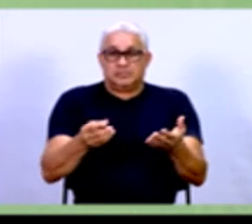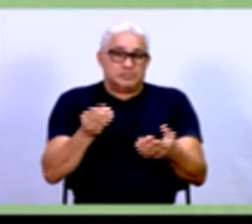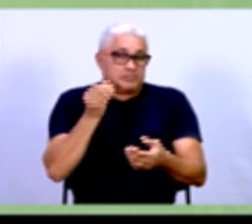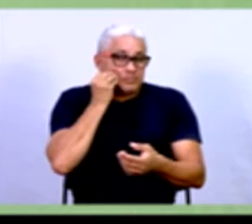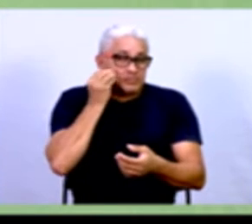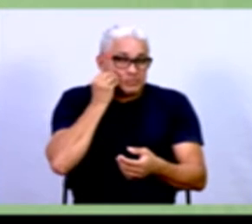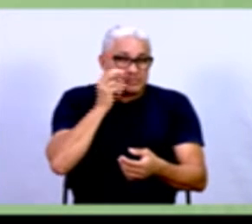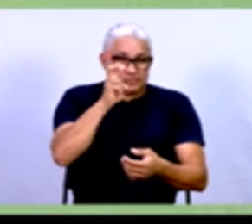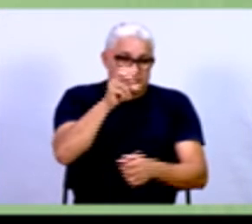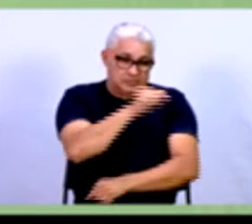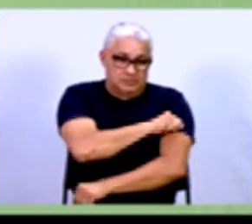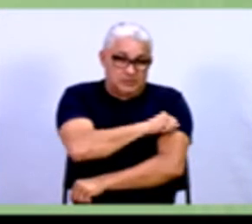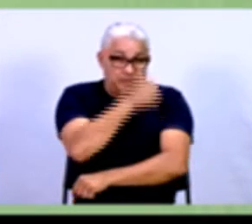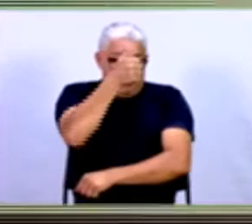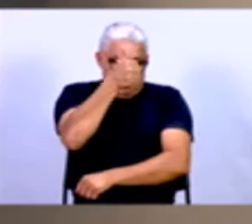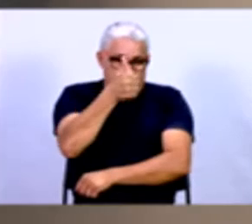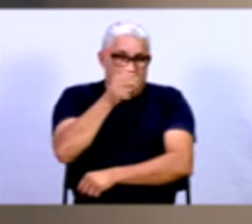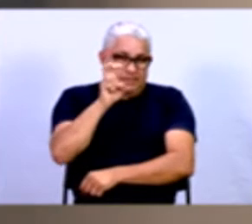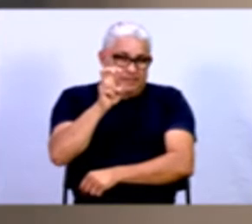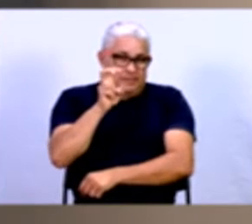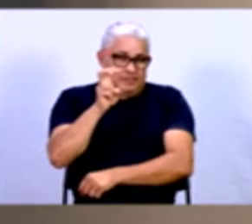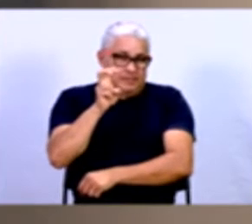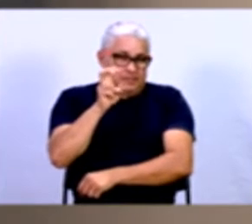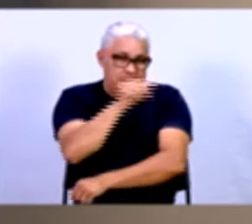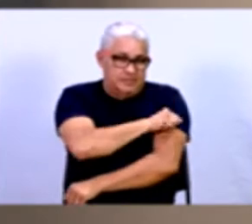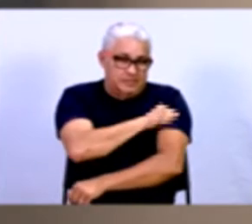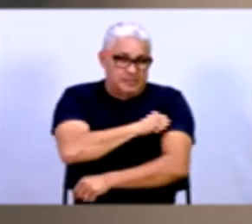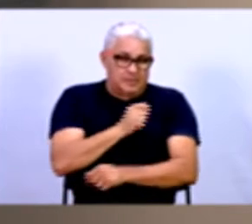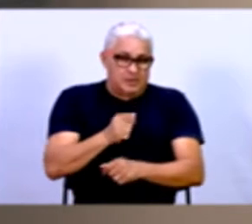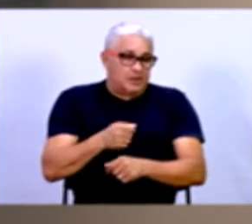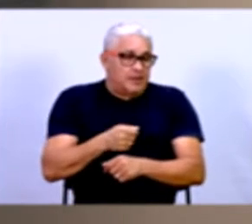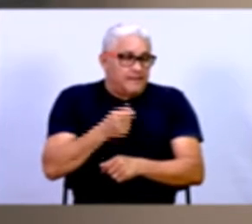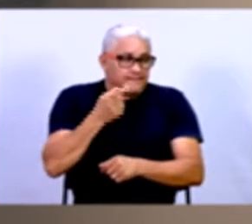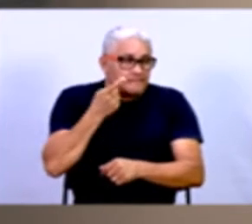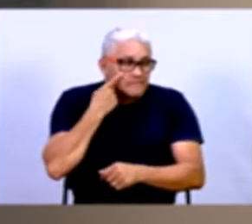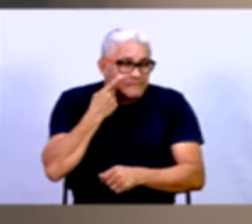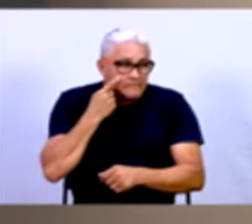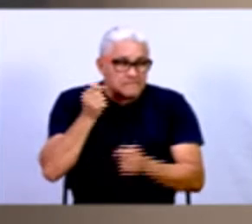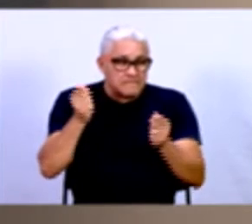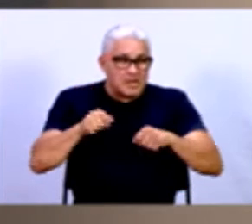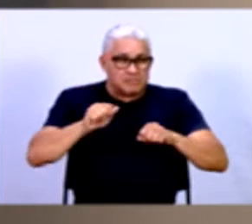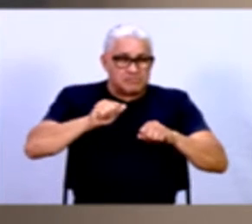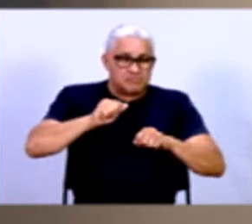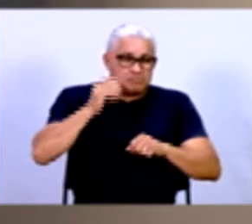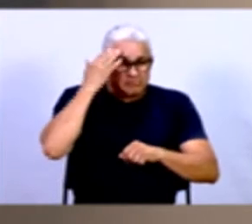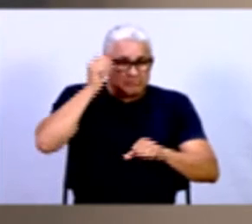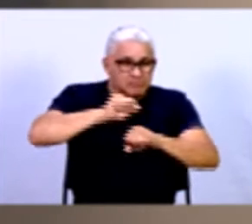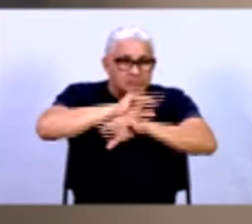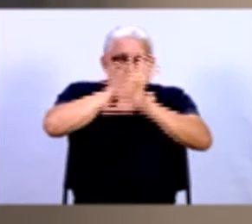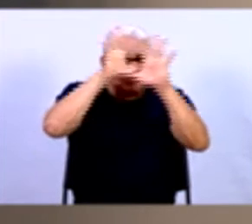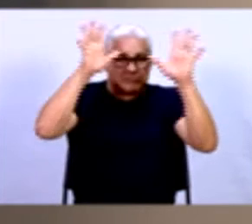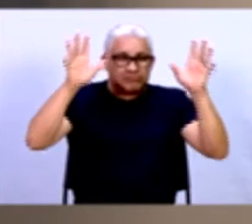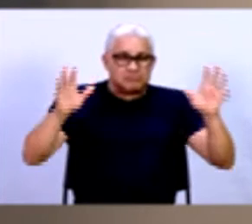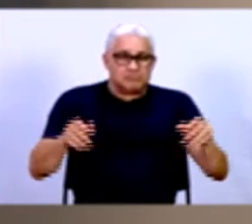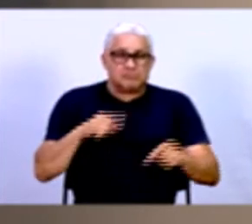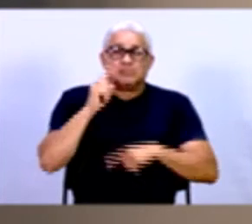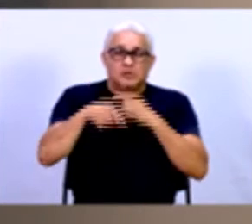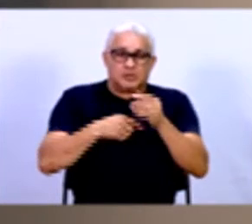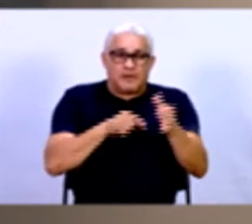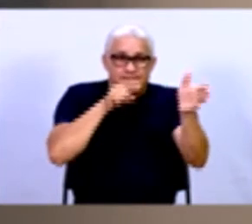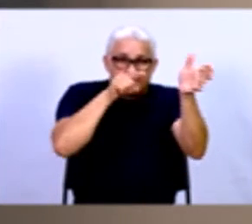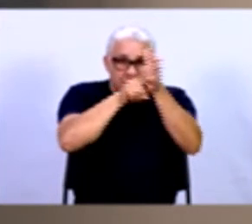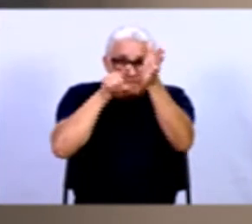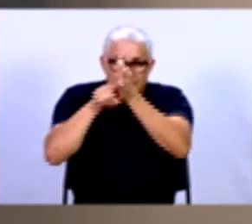5 alunos primeiro, para ver se eles entenderam bem, que ficou bem claro as perguntas que eu estou fazendo, para depois eu ir lá e aplicar nos